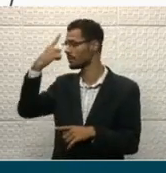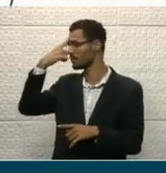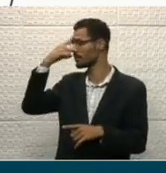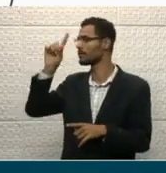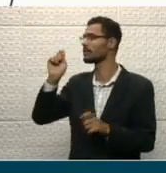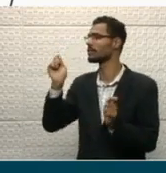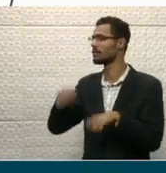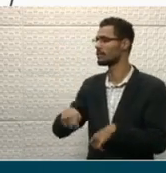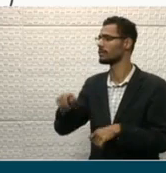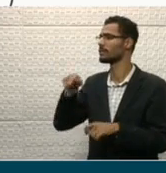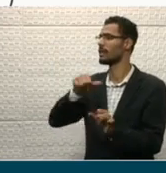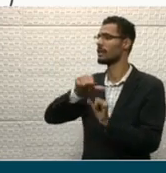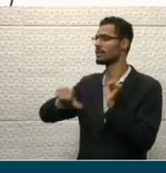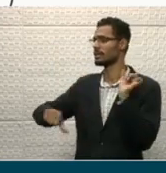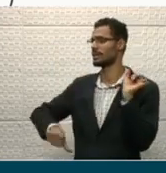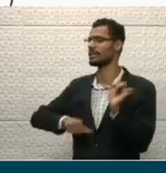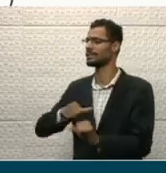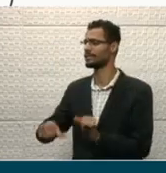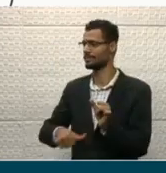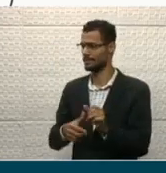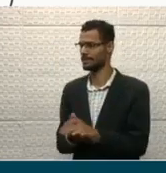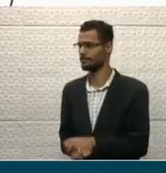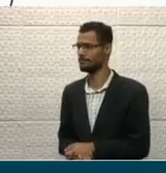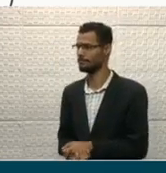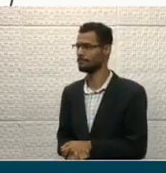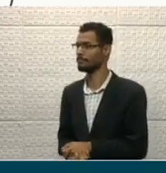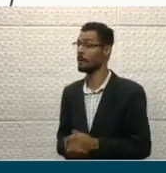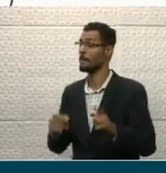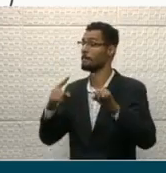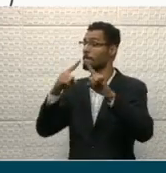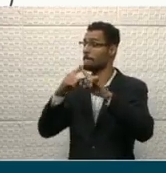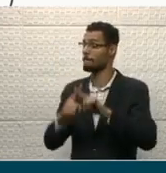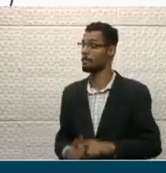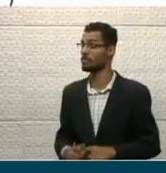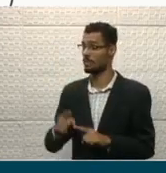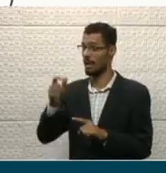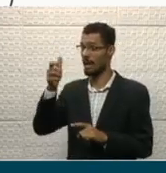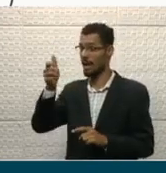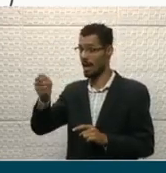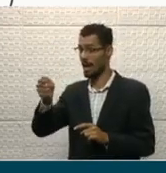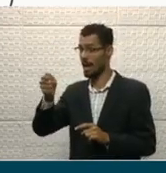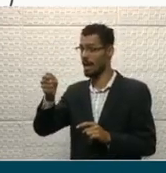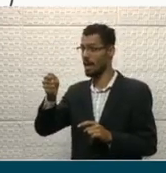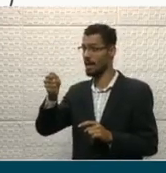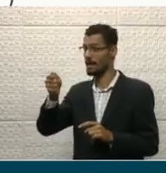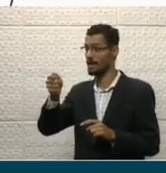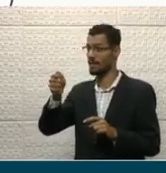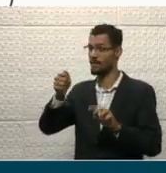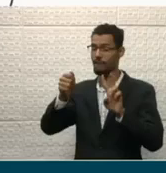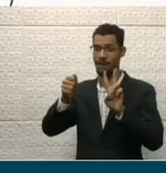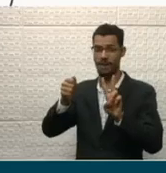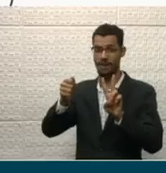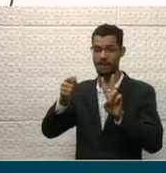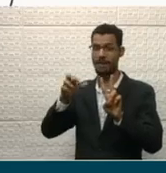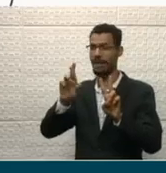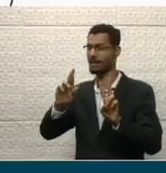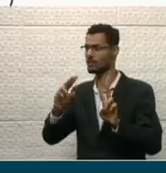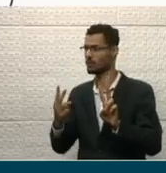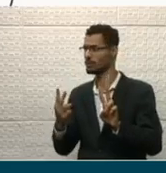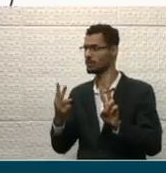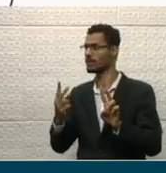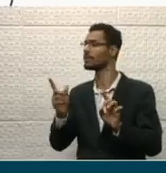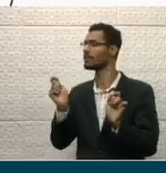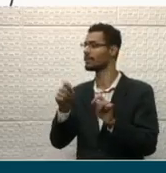expressão genérica da transformação. Então, eu vou multiplicar a matriz A pelo vetor V, que é um vetor de R2 na